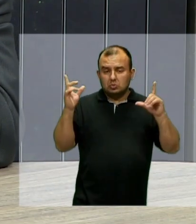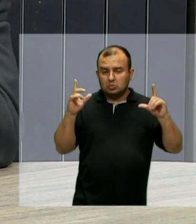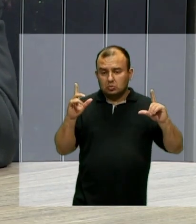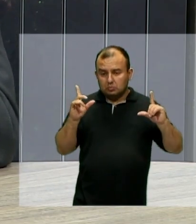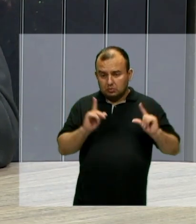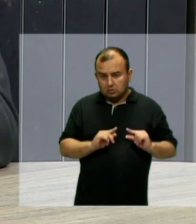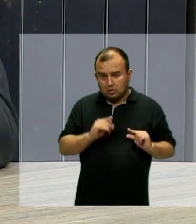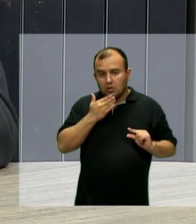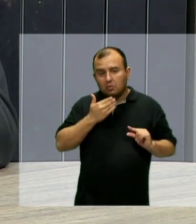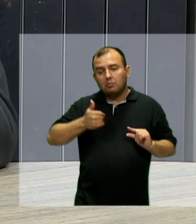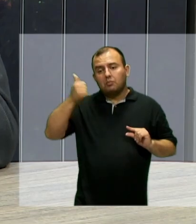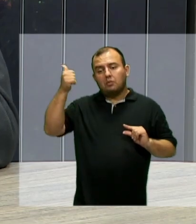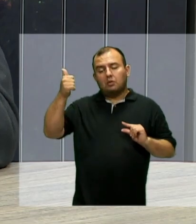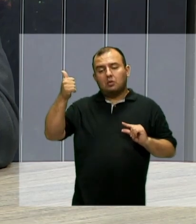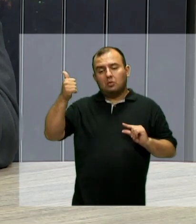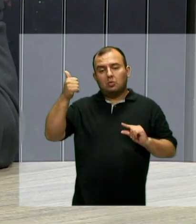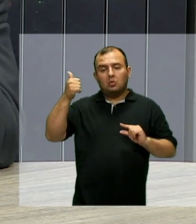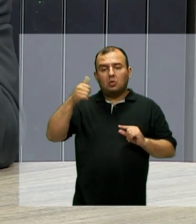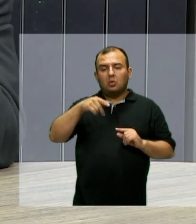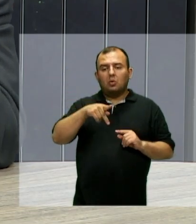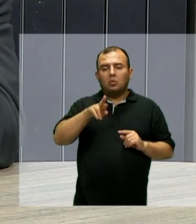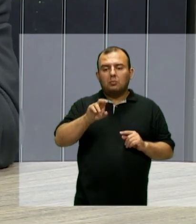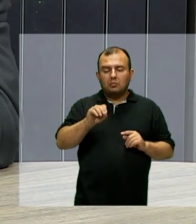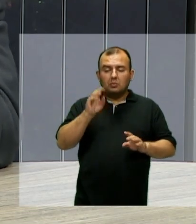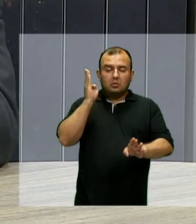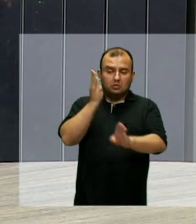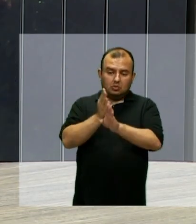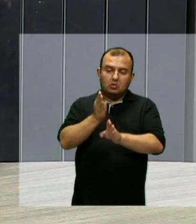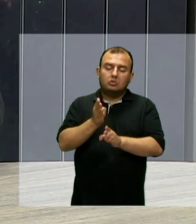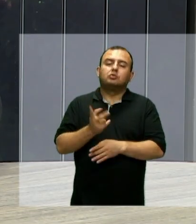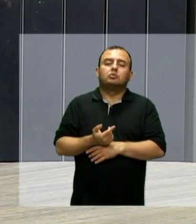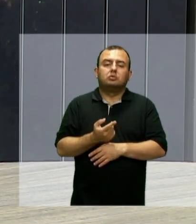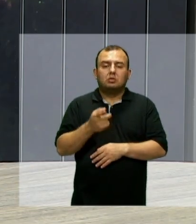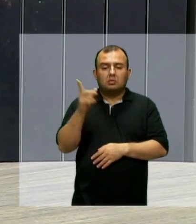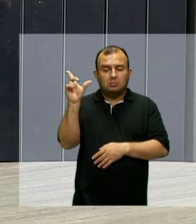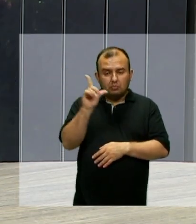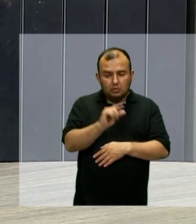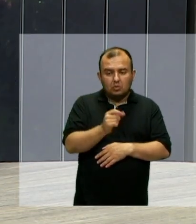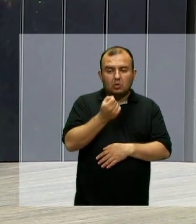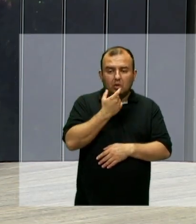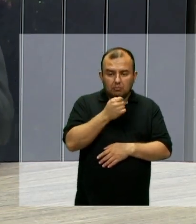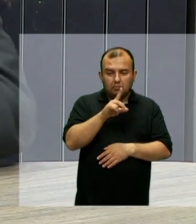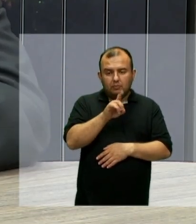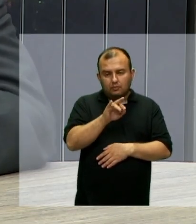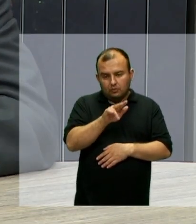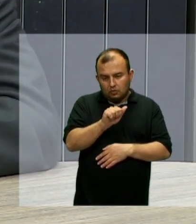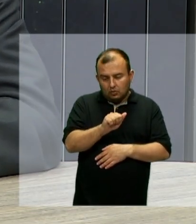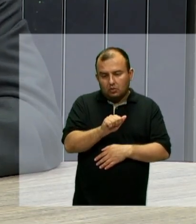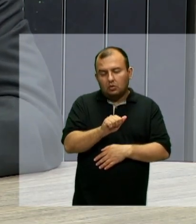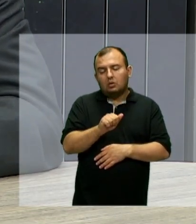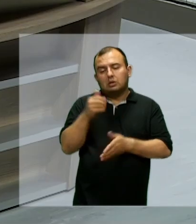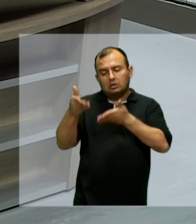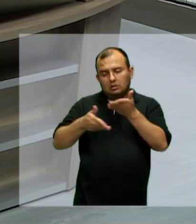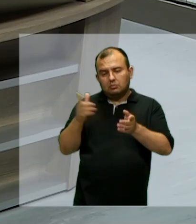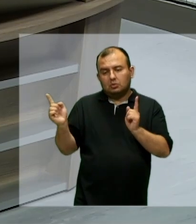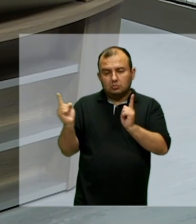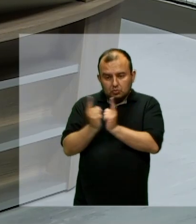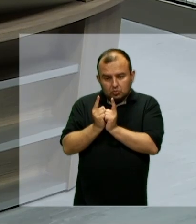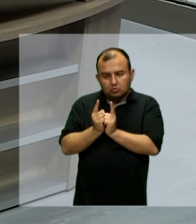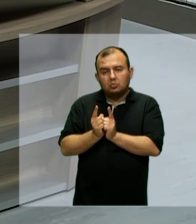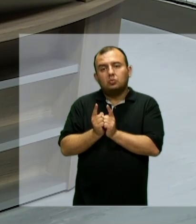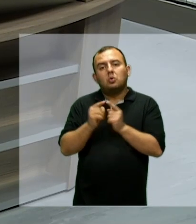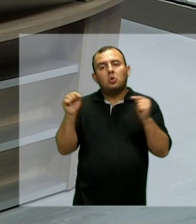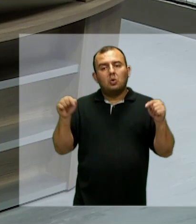estadiamento, melhor o prognóstico. É o que você falou. Talvez menos droga, mais curto, essa coisa toda, né? Então, hoje em